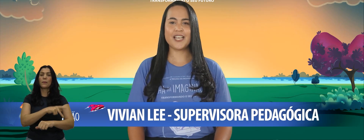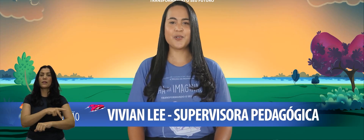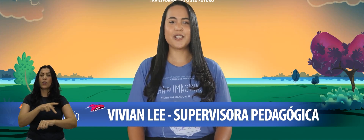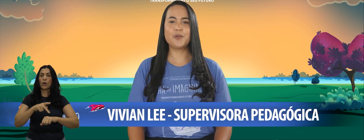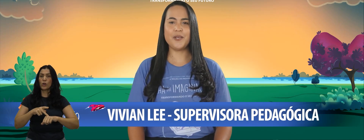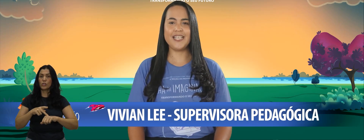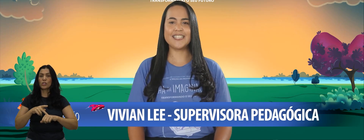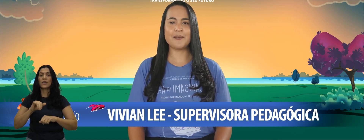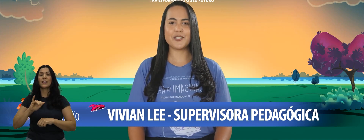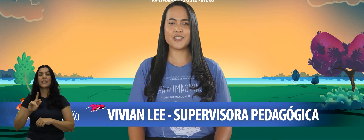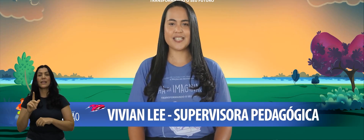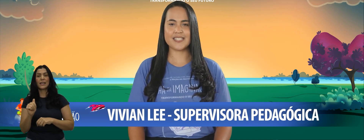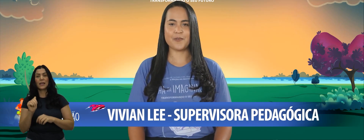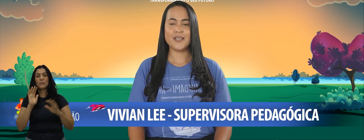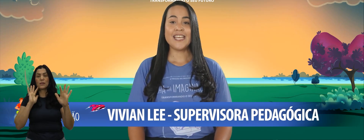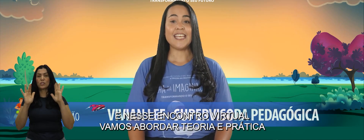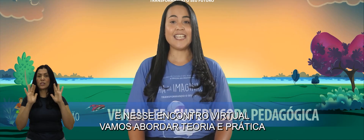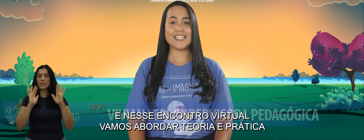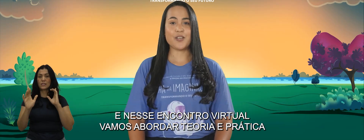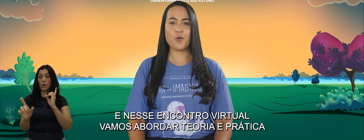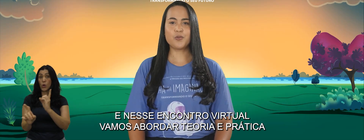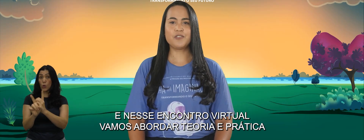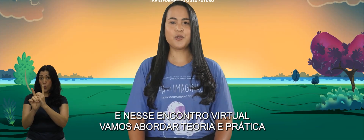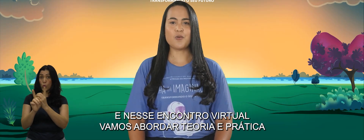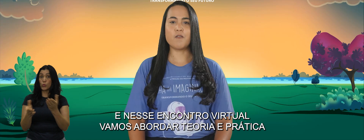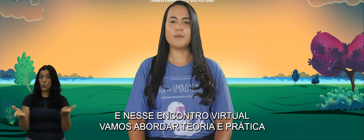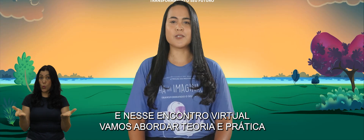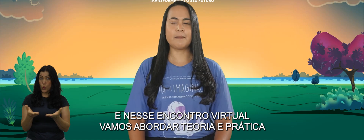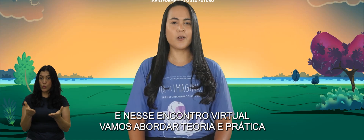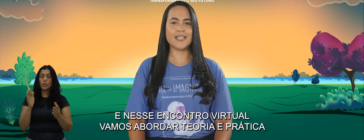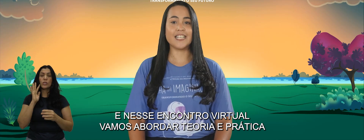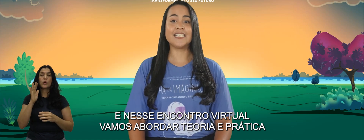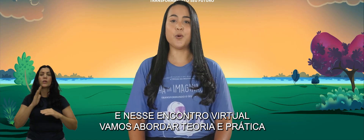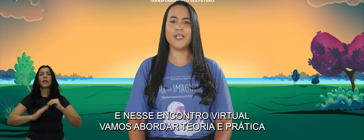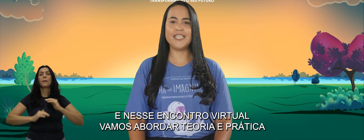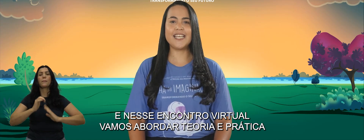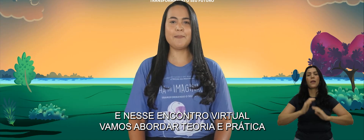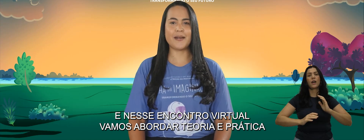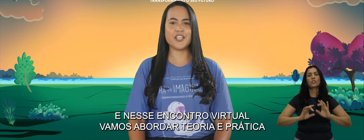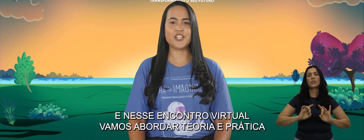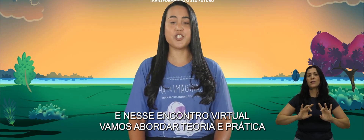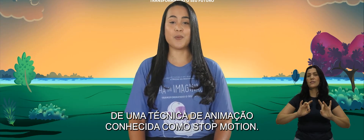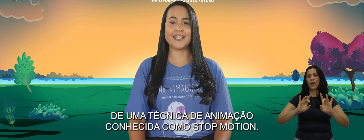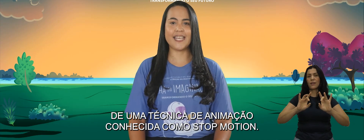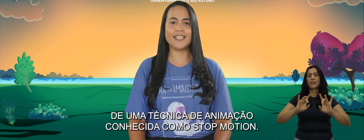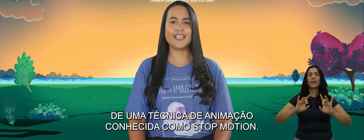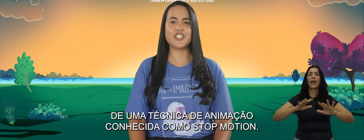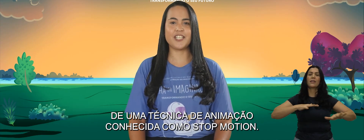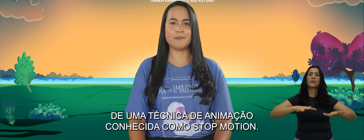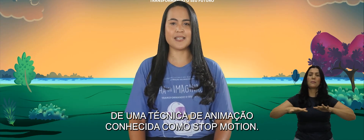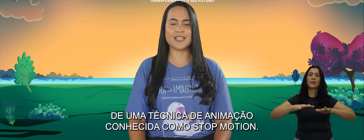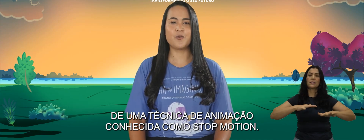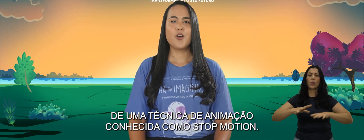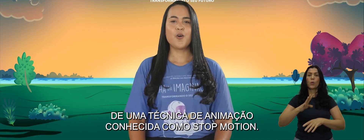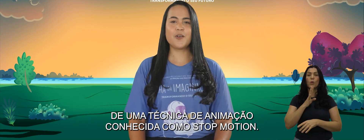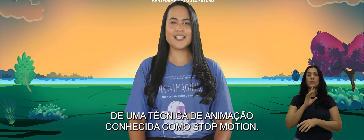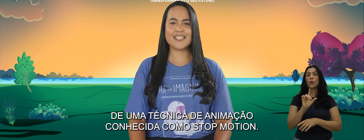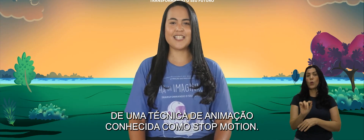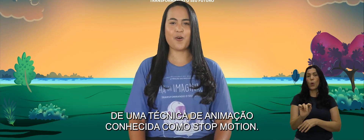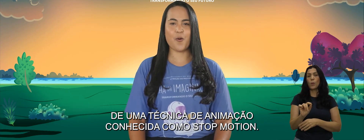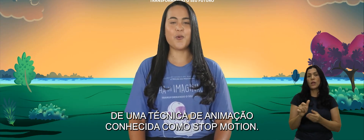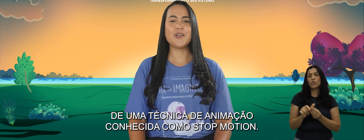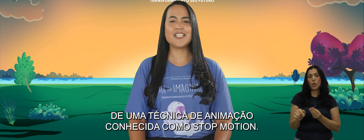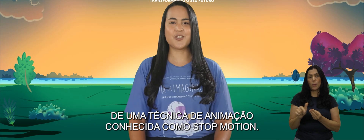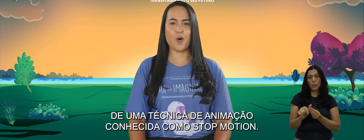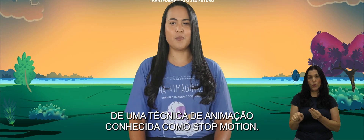arte educadora do Ilha da Imaginação. E nesse encontro virtual vamos abordar teoria e prática de uma técnica de animação